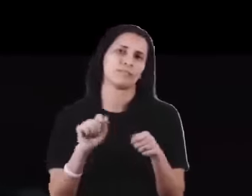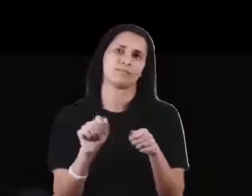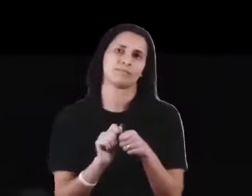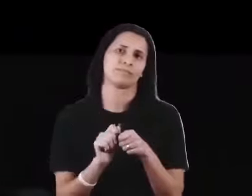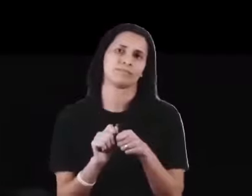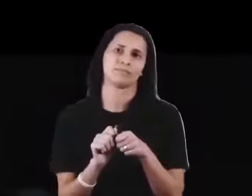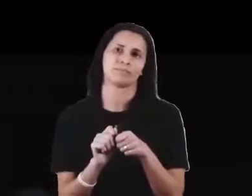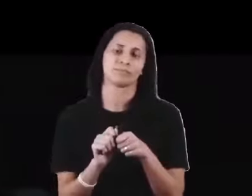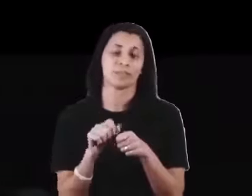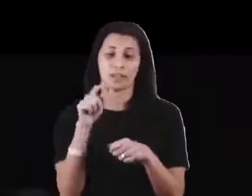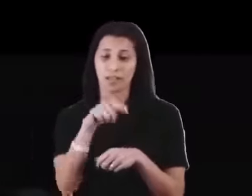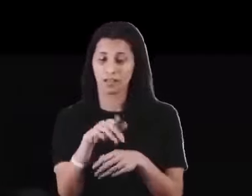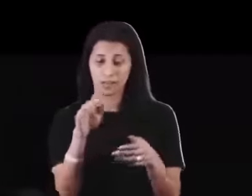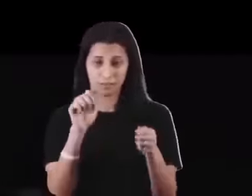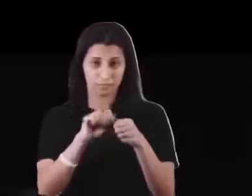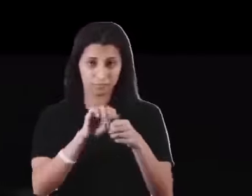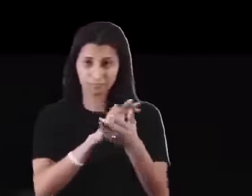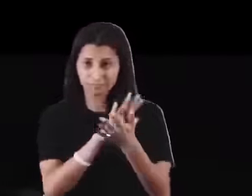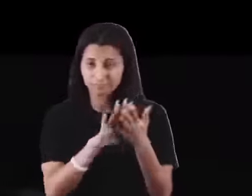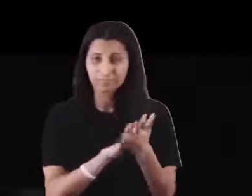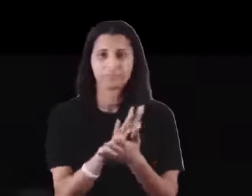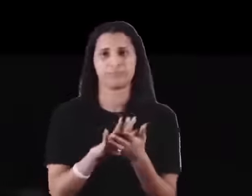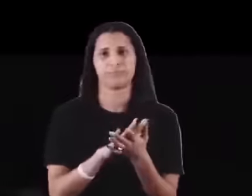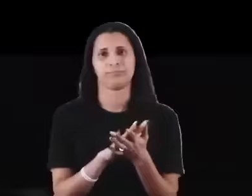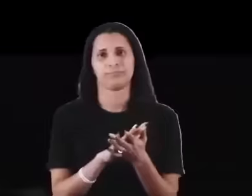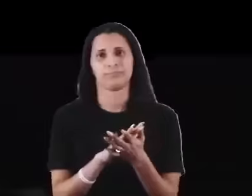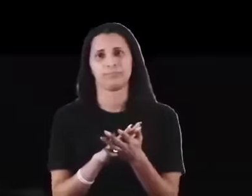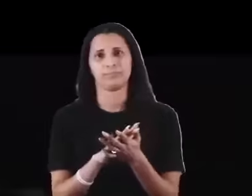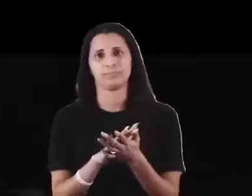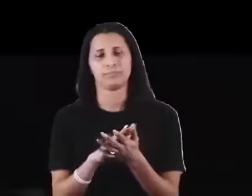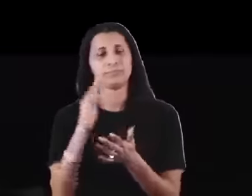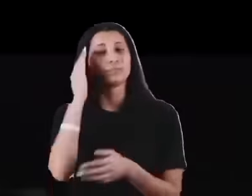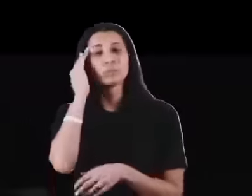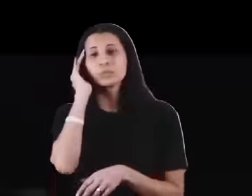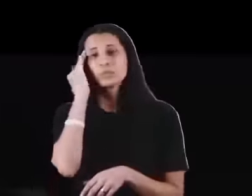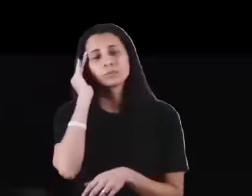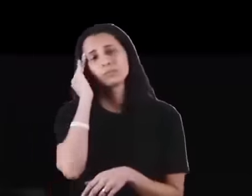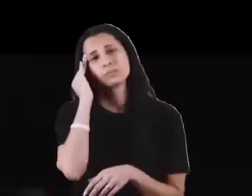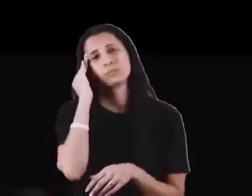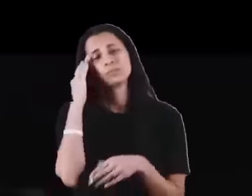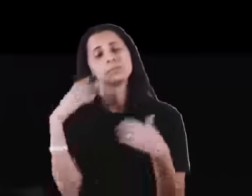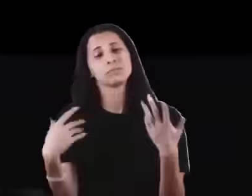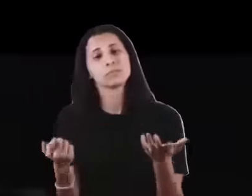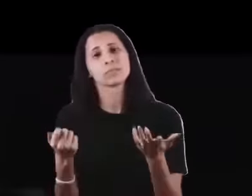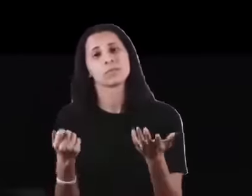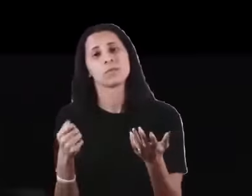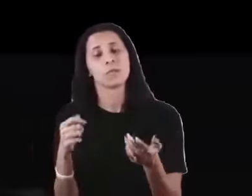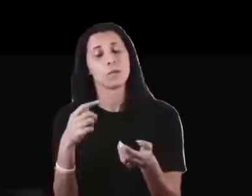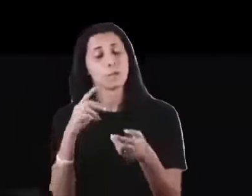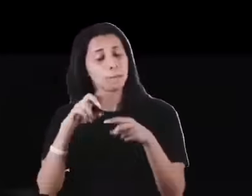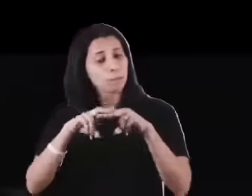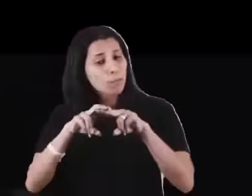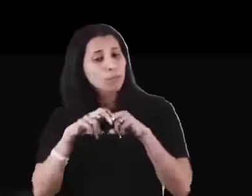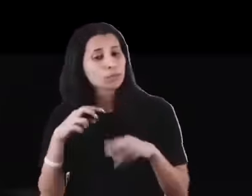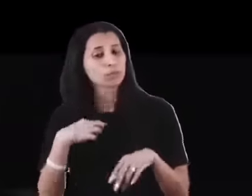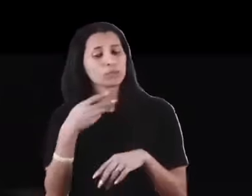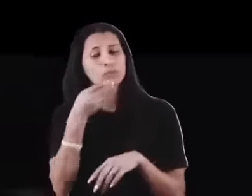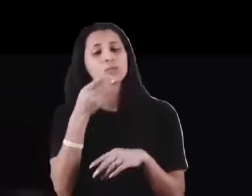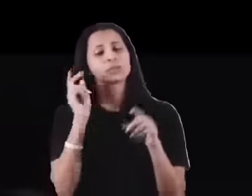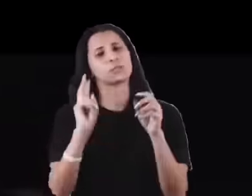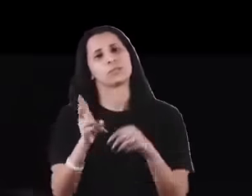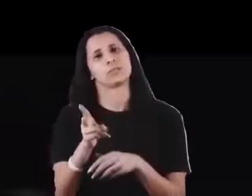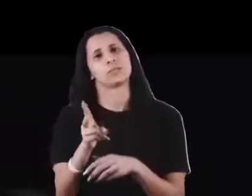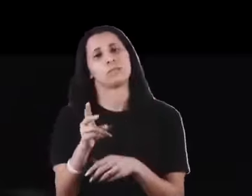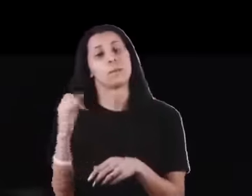sabia o que fazer com aquilo que ela sabia não adianta de nada me ajudar por isso que eu sempre digo mais